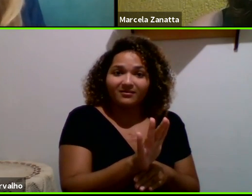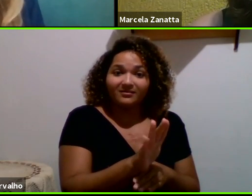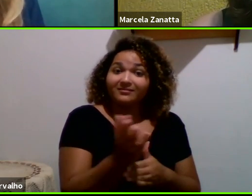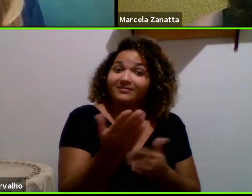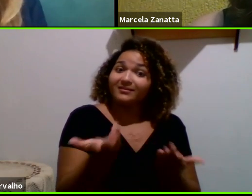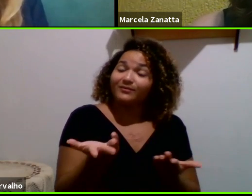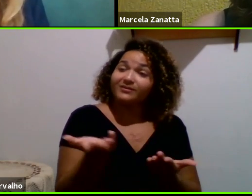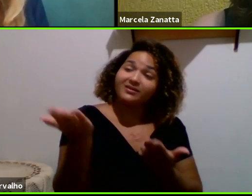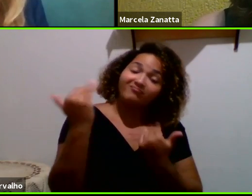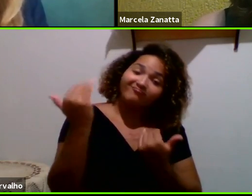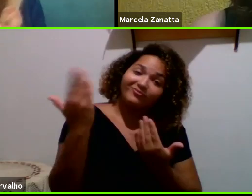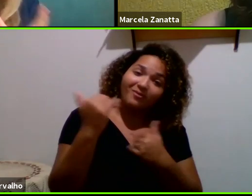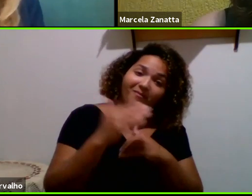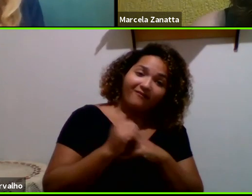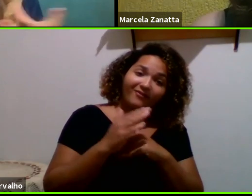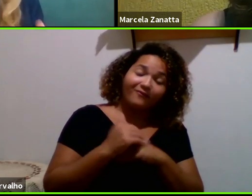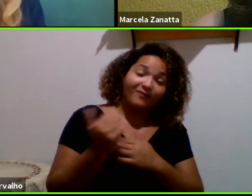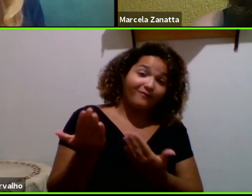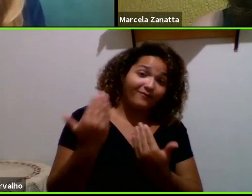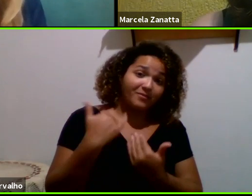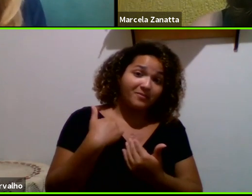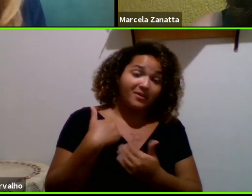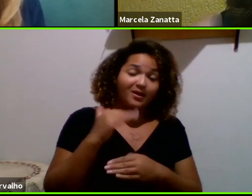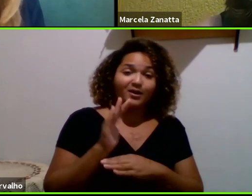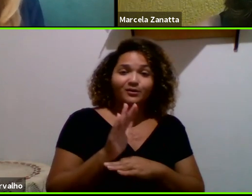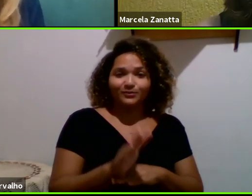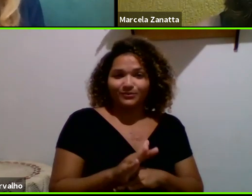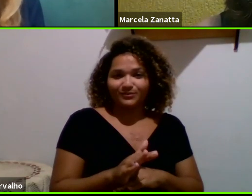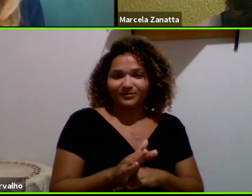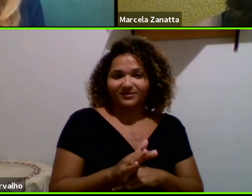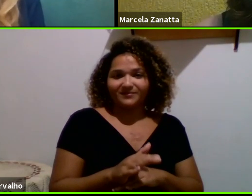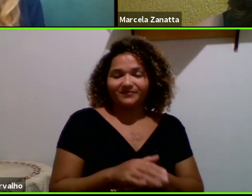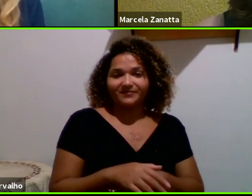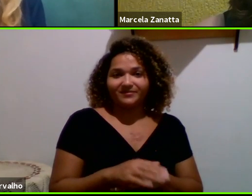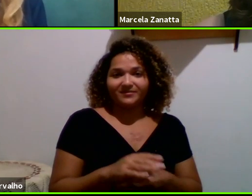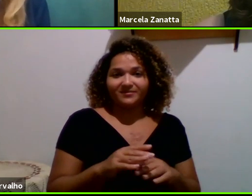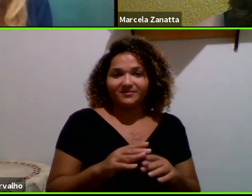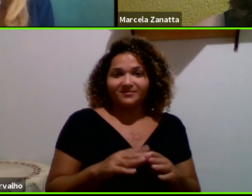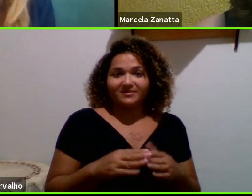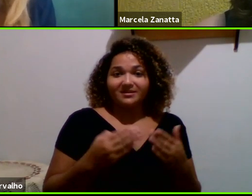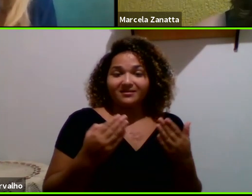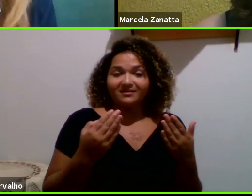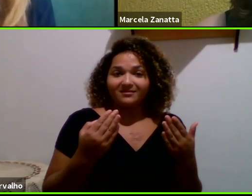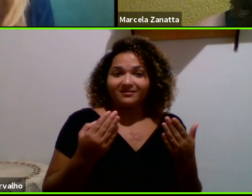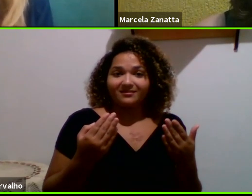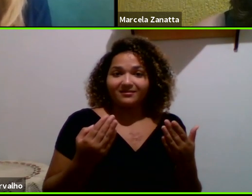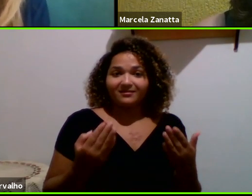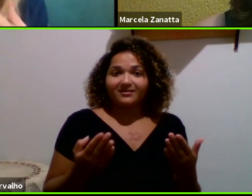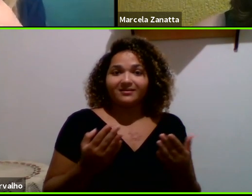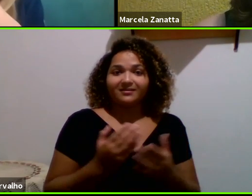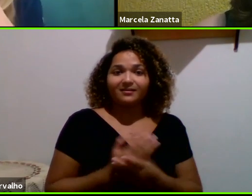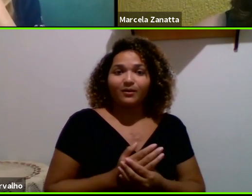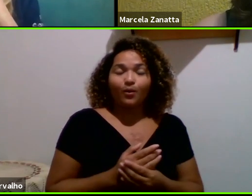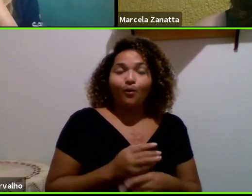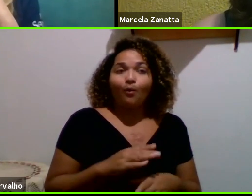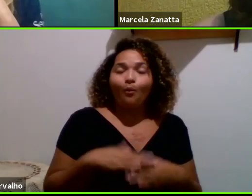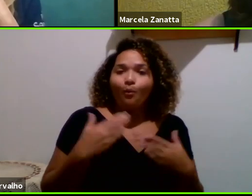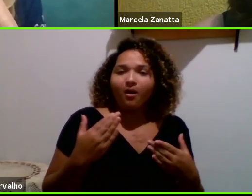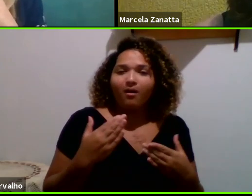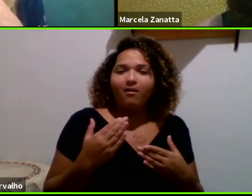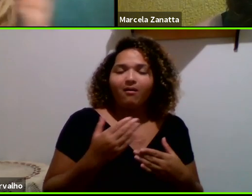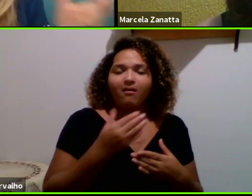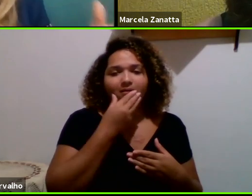preciso de você. E quando eles participam do parto, eles saem tão cansados que às vezes eles falam assim para mim, nossa,